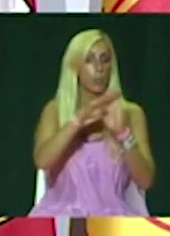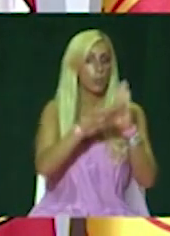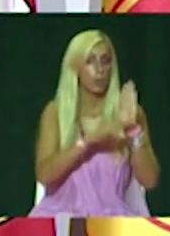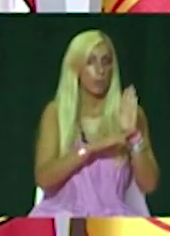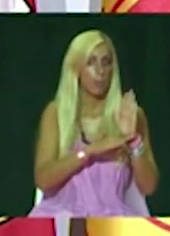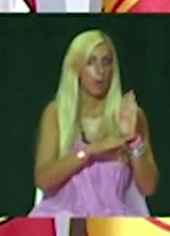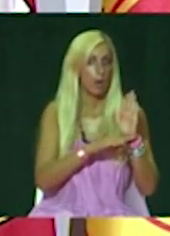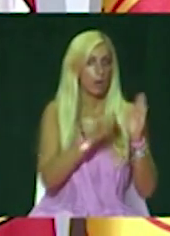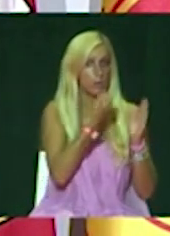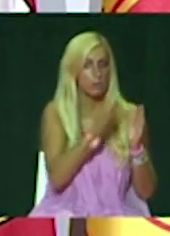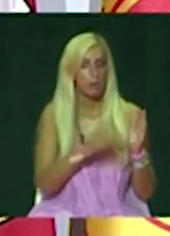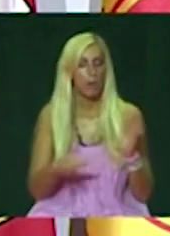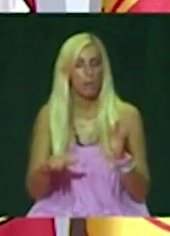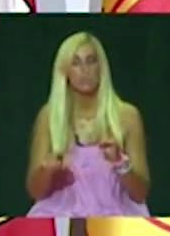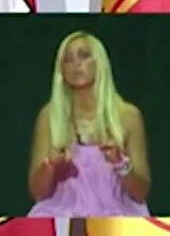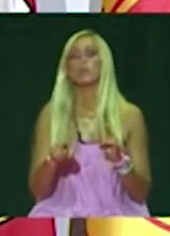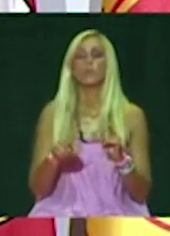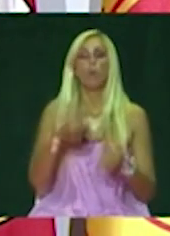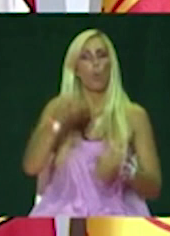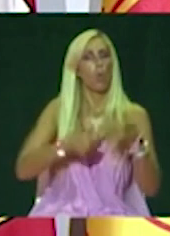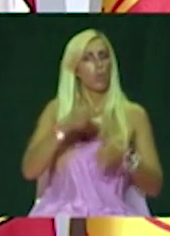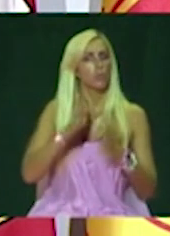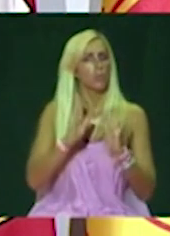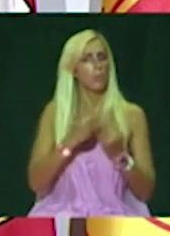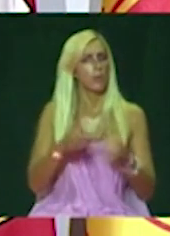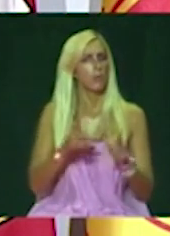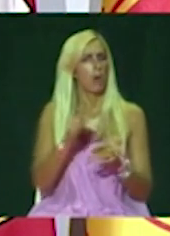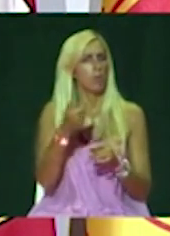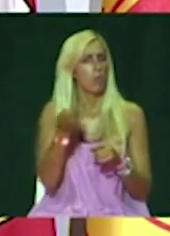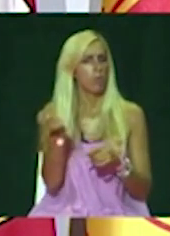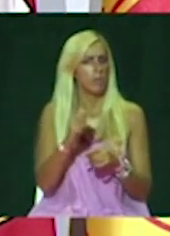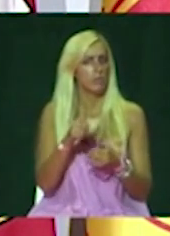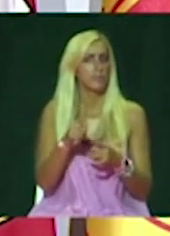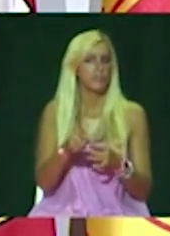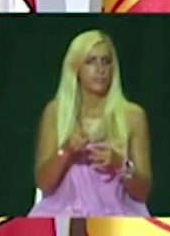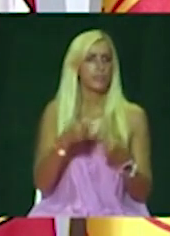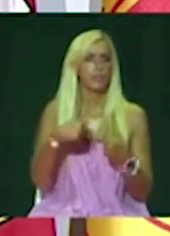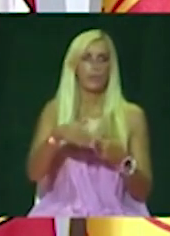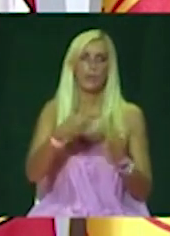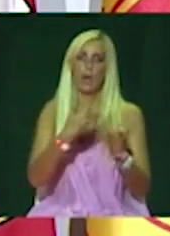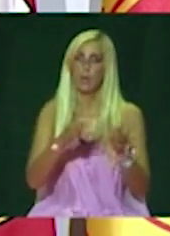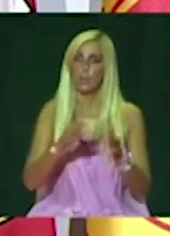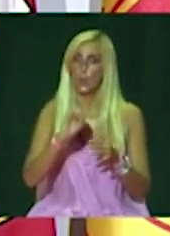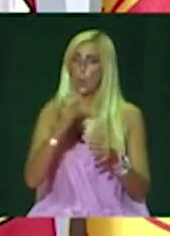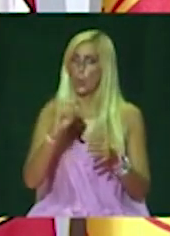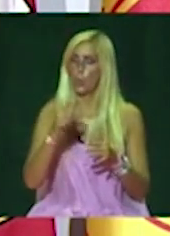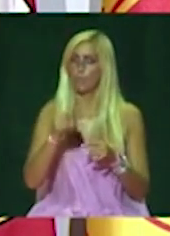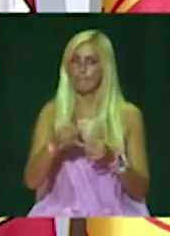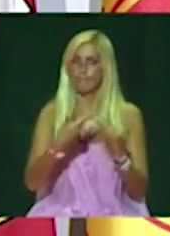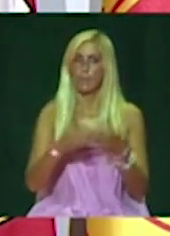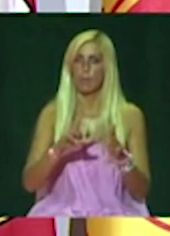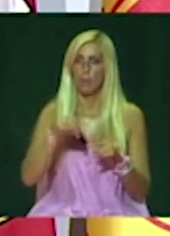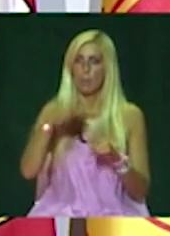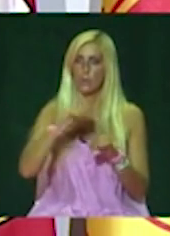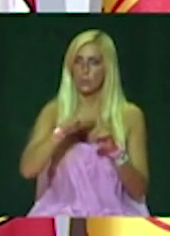de creche, com os concursos que já abrimos há poucos meses. Mais um novo concurso que vamos abrir em outubro, nós vamos abrir para o